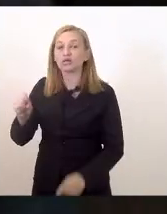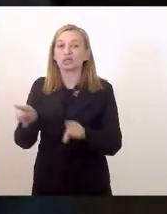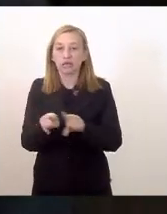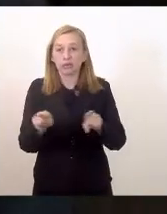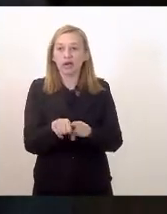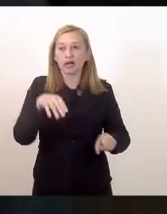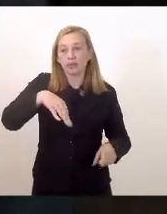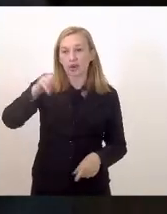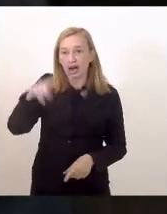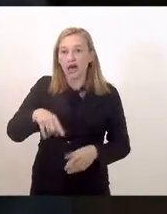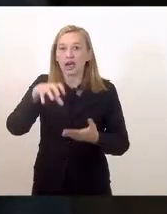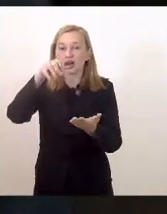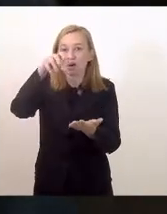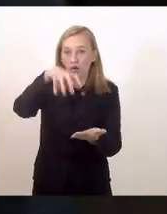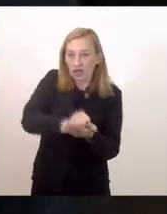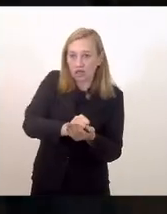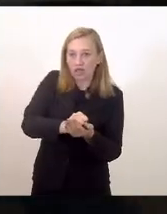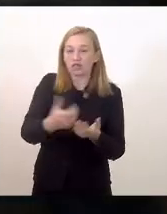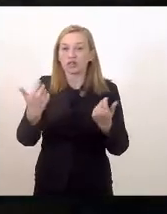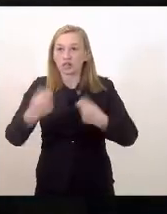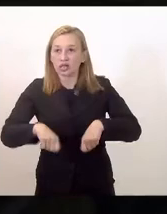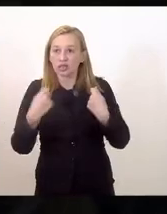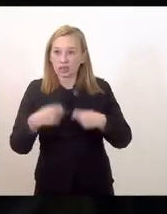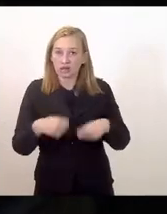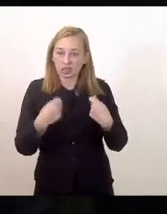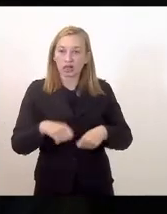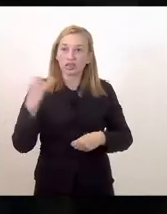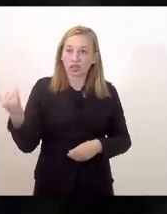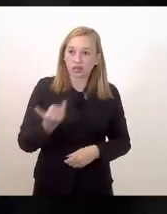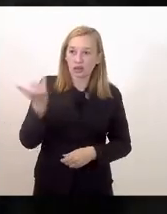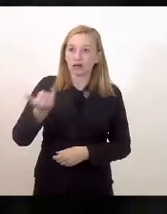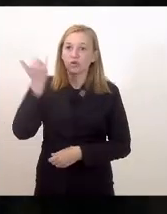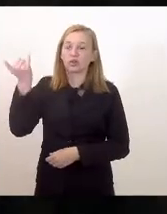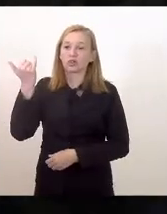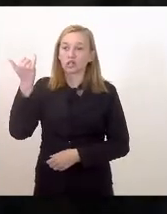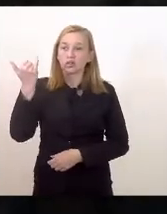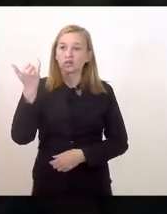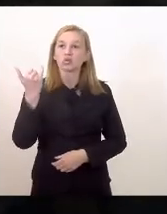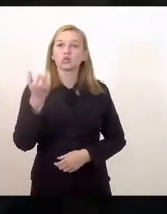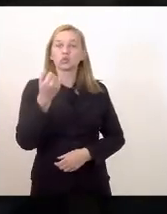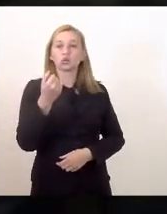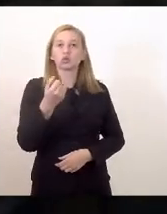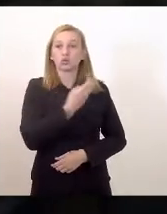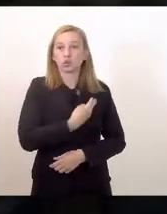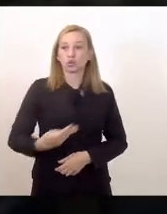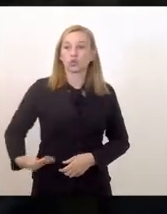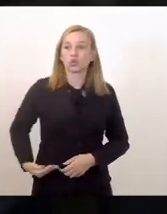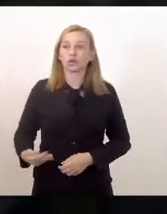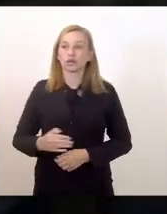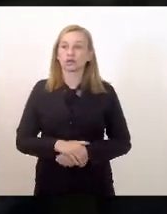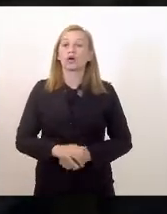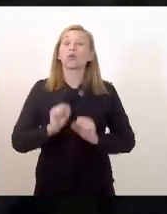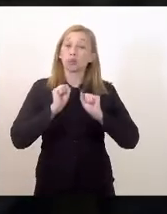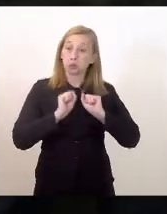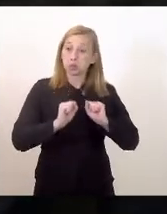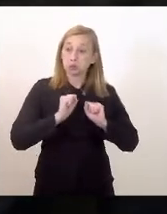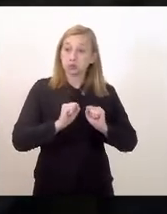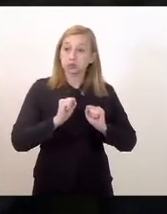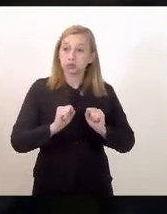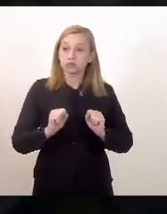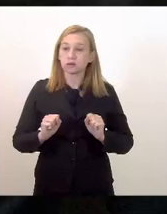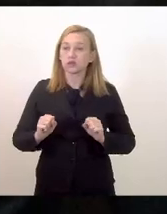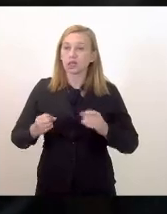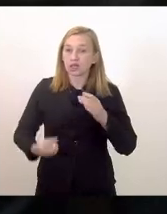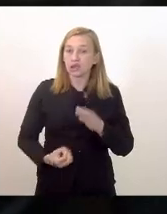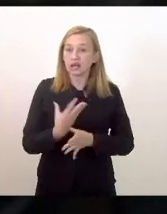fica aqui o registro da necessidade e da importância do governo poder